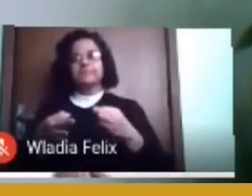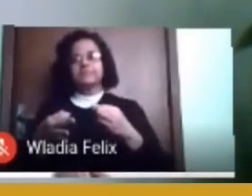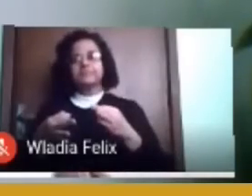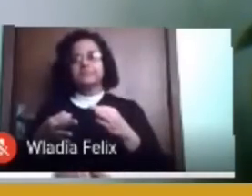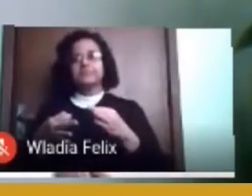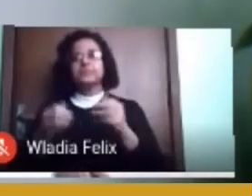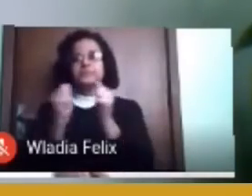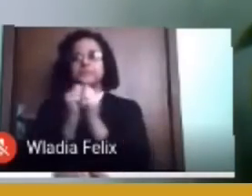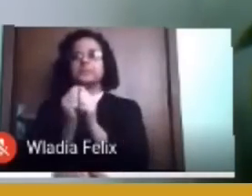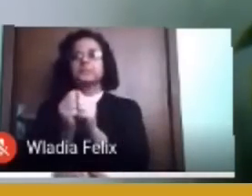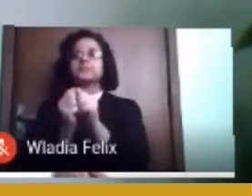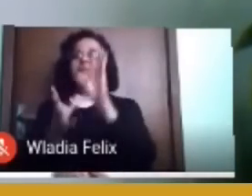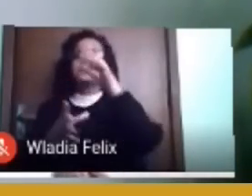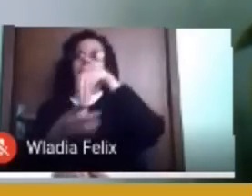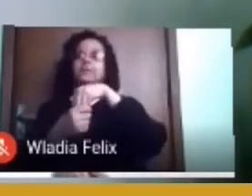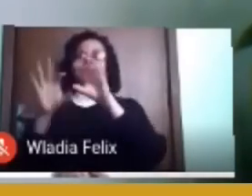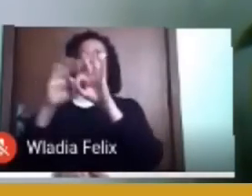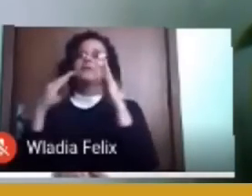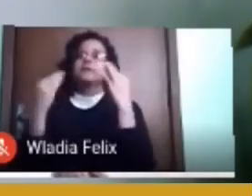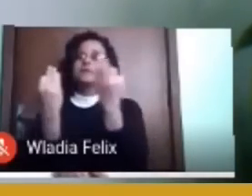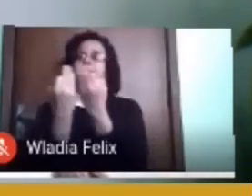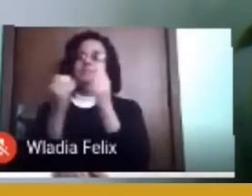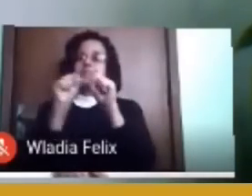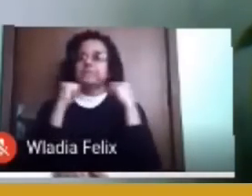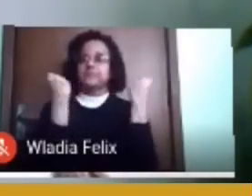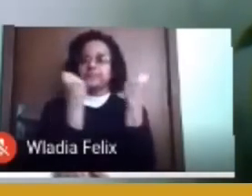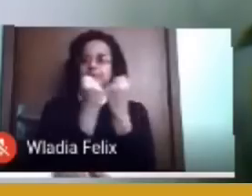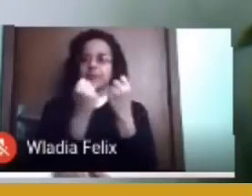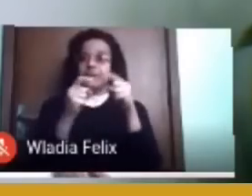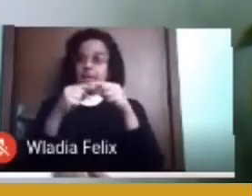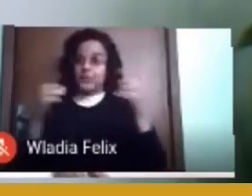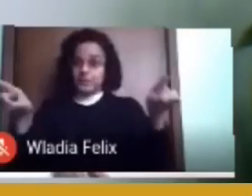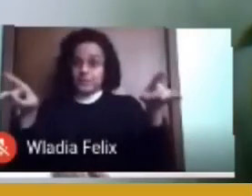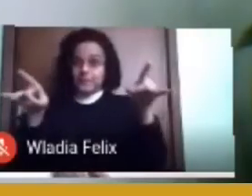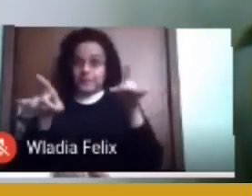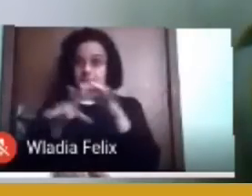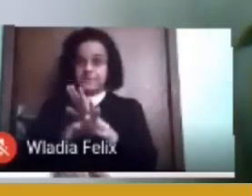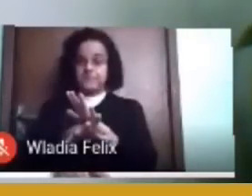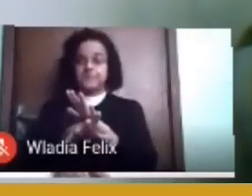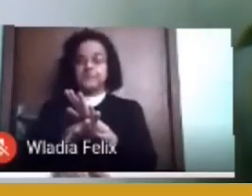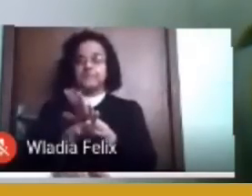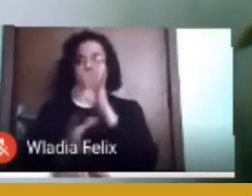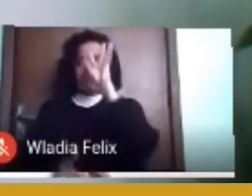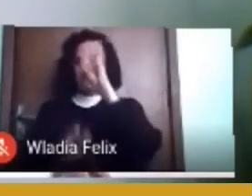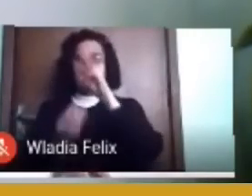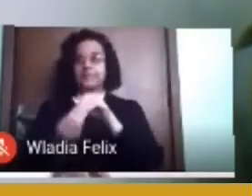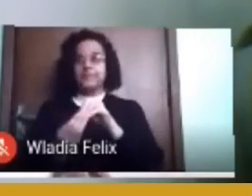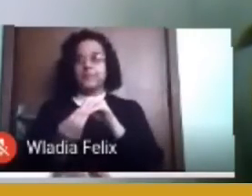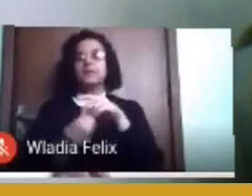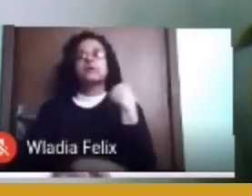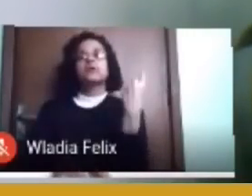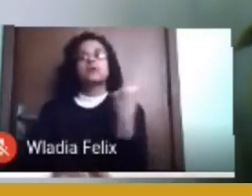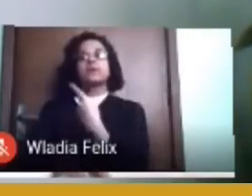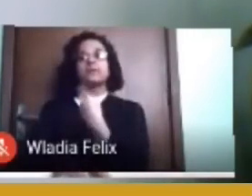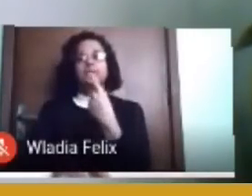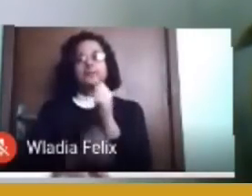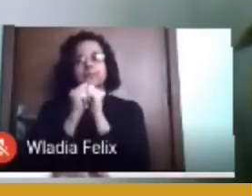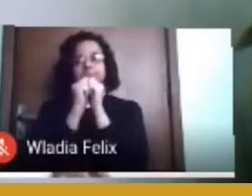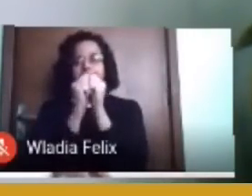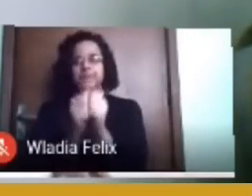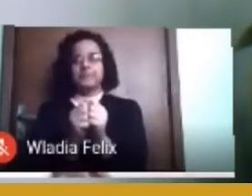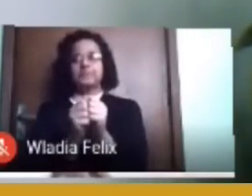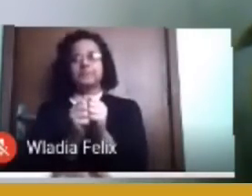questão interdisciplinar de forma coerente e de forma que faça a eficiência de uma forma que busque